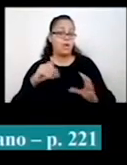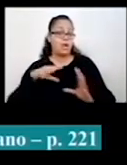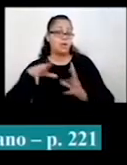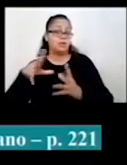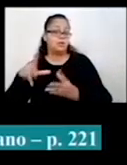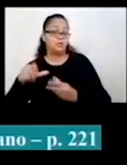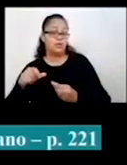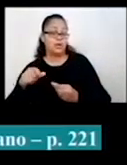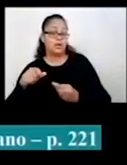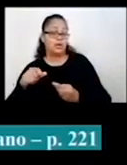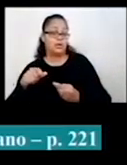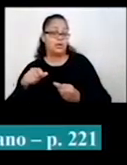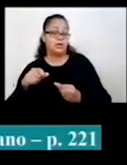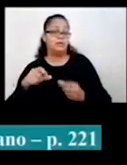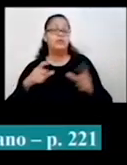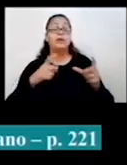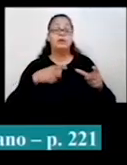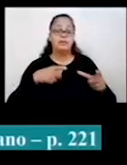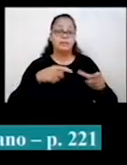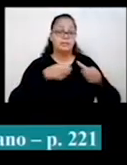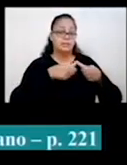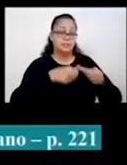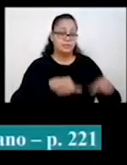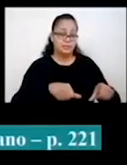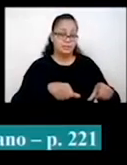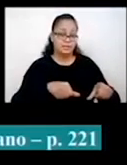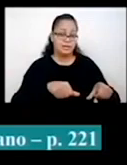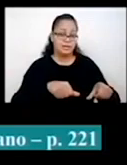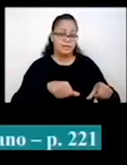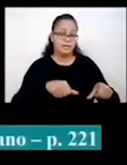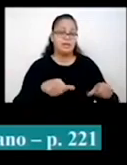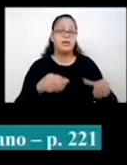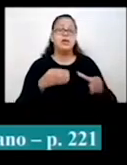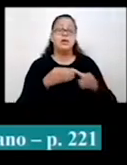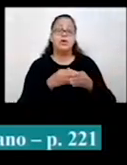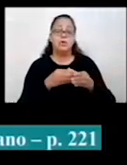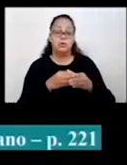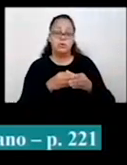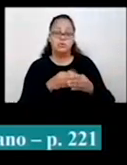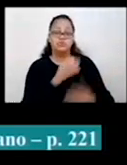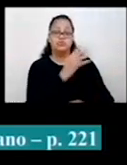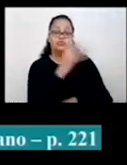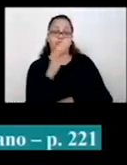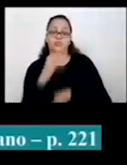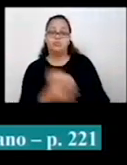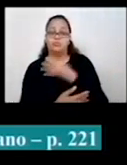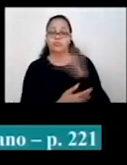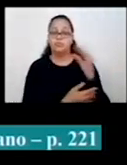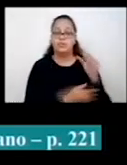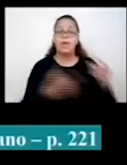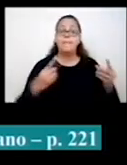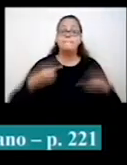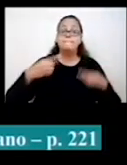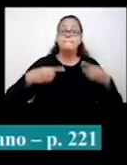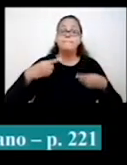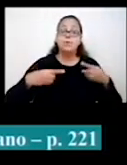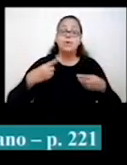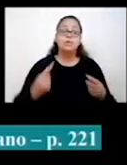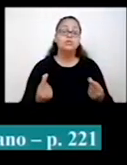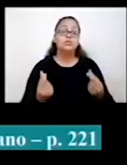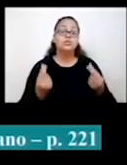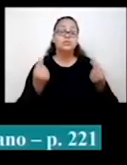qual uma cidade está situada e o conjunto de suas relações com os aspectos naturais, políticos